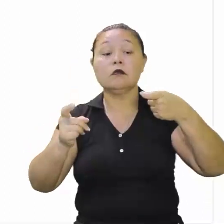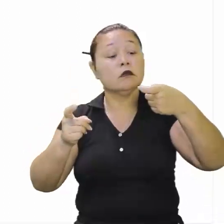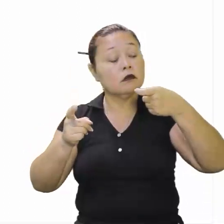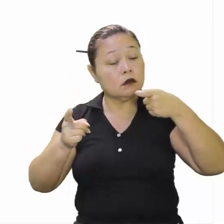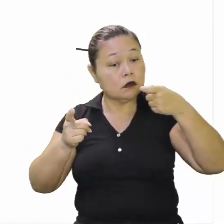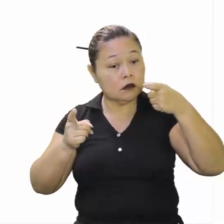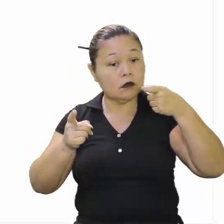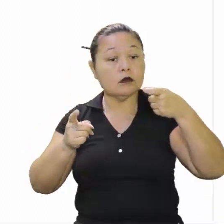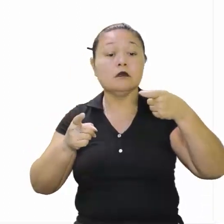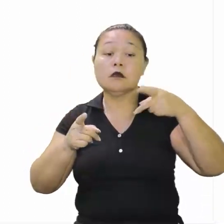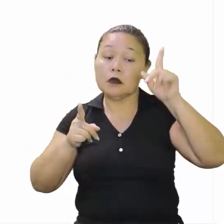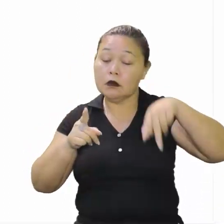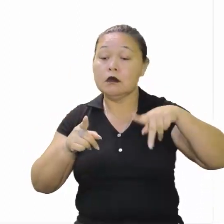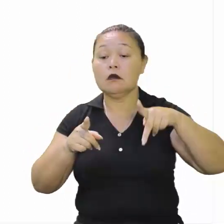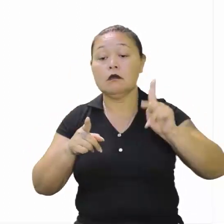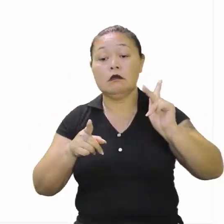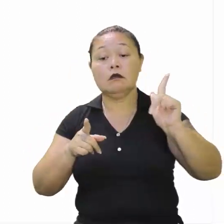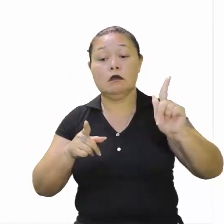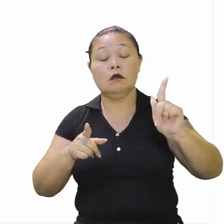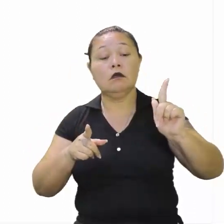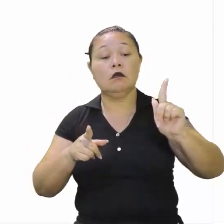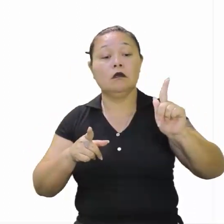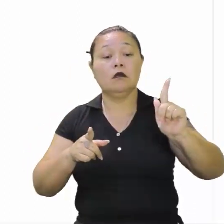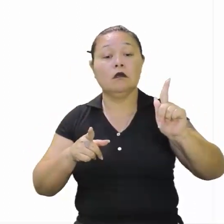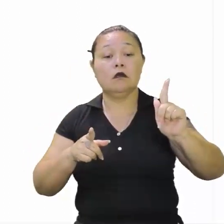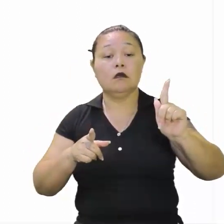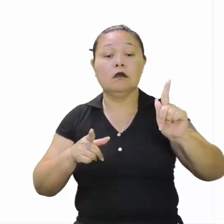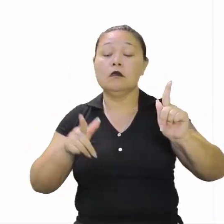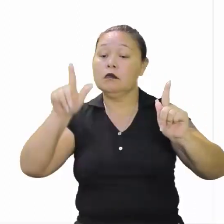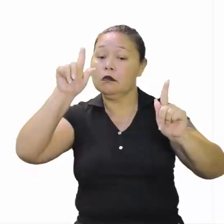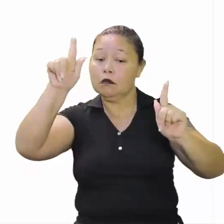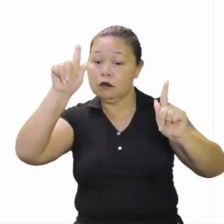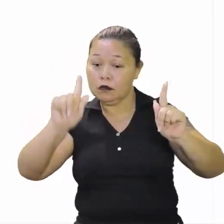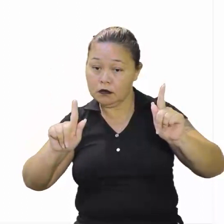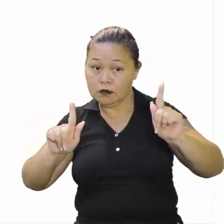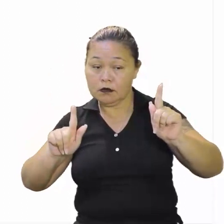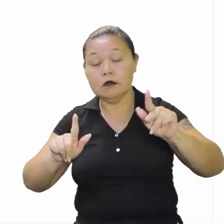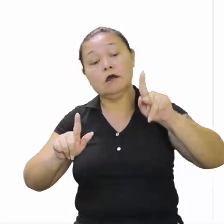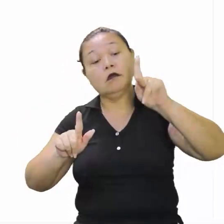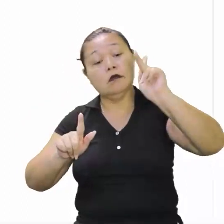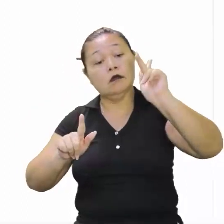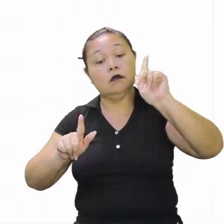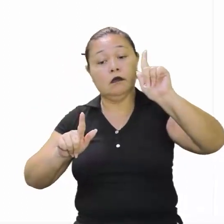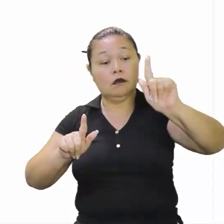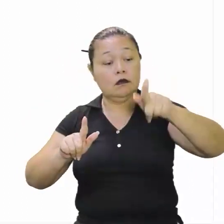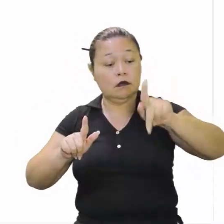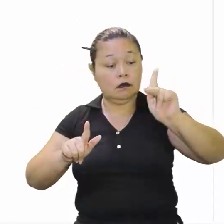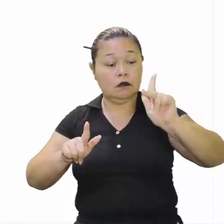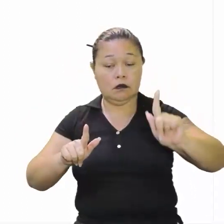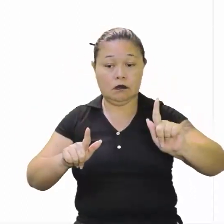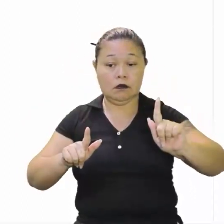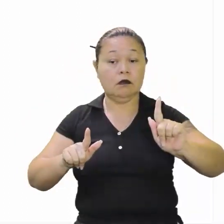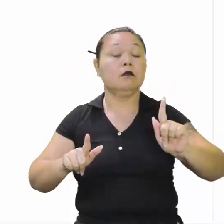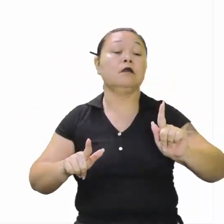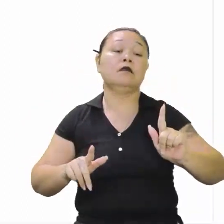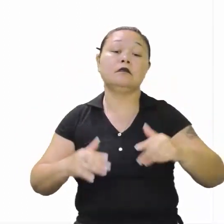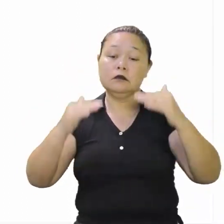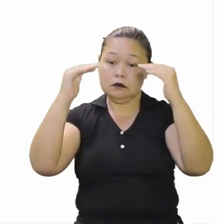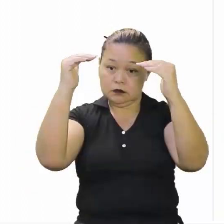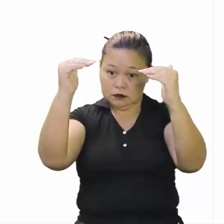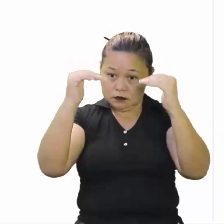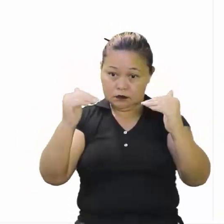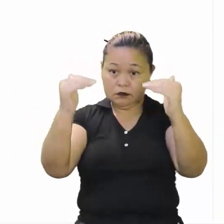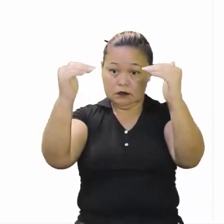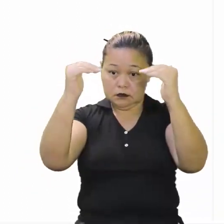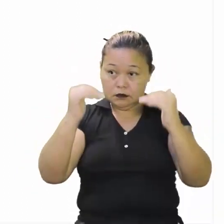de quilograma. Então, você colocar grama debaixo de grama, quilograma debaixo de quilograma. E